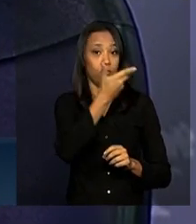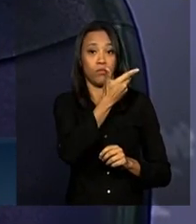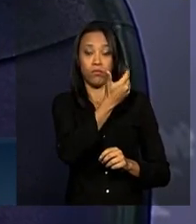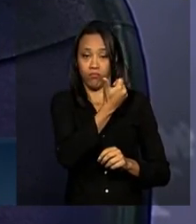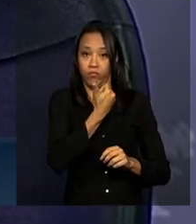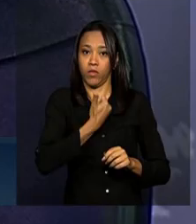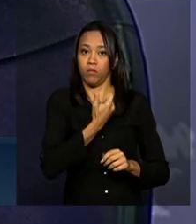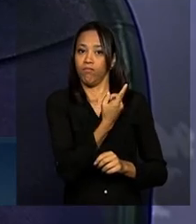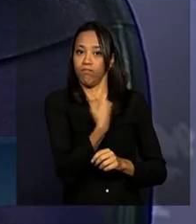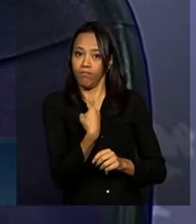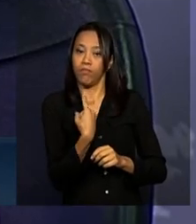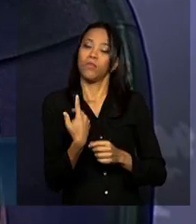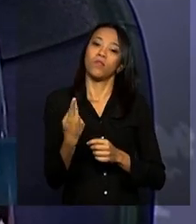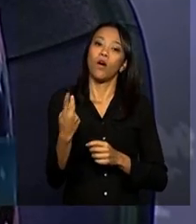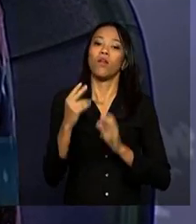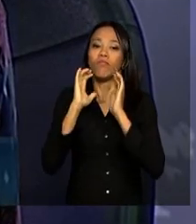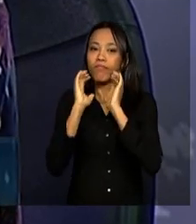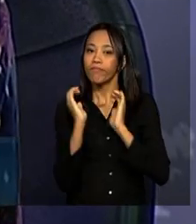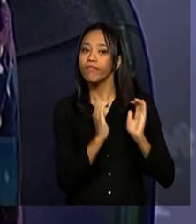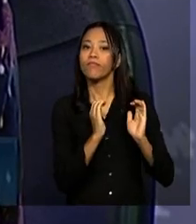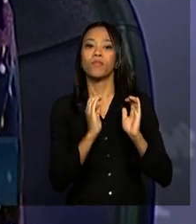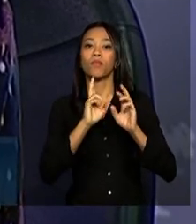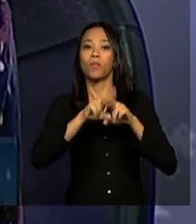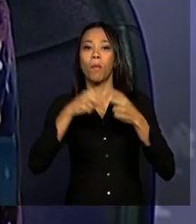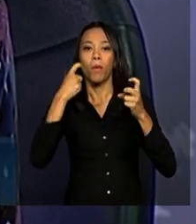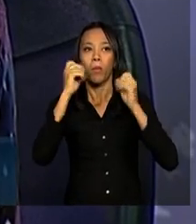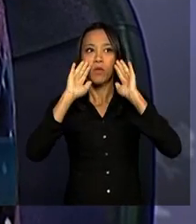Rousseff, em relação a esses temas.